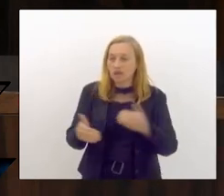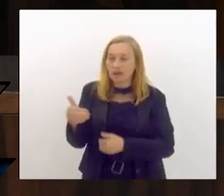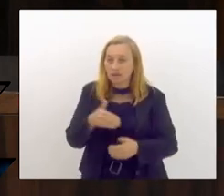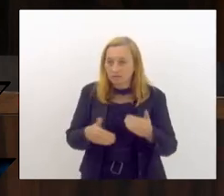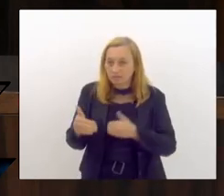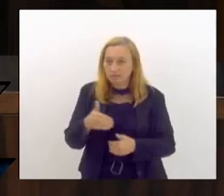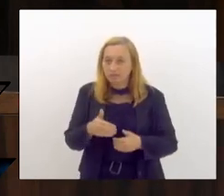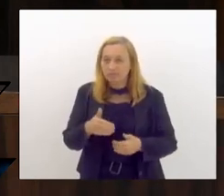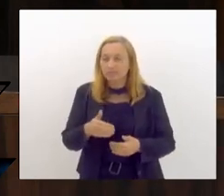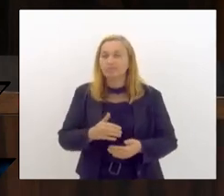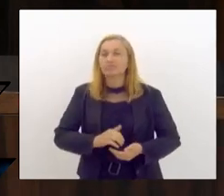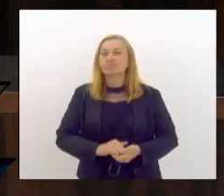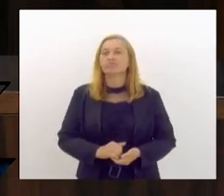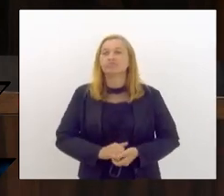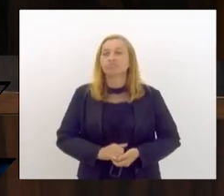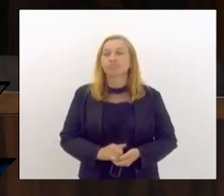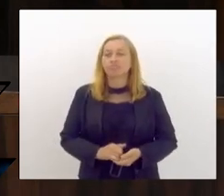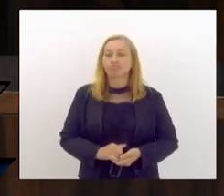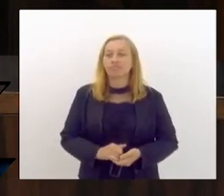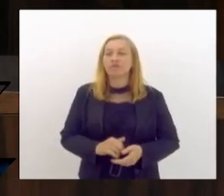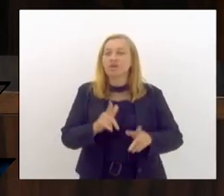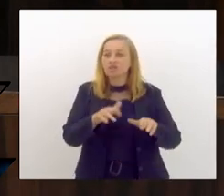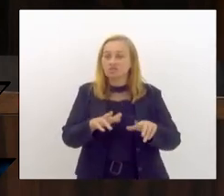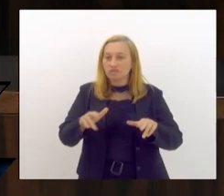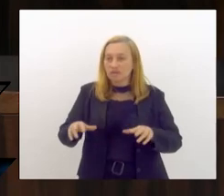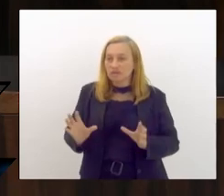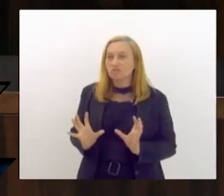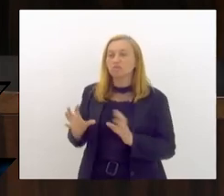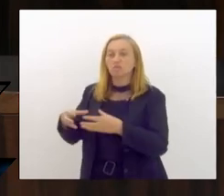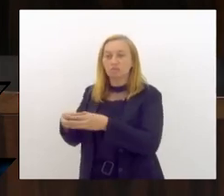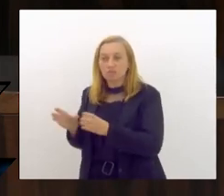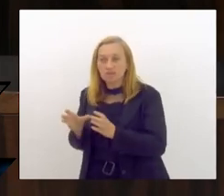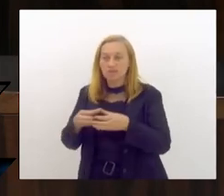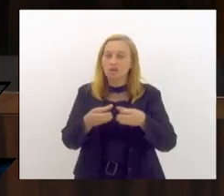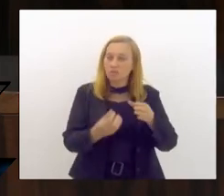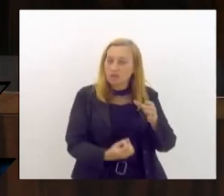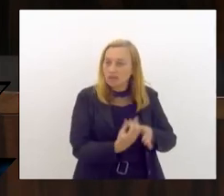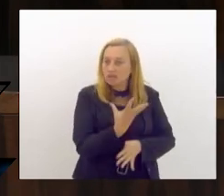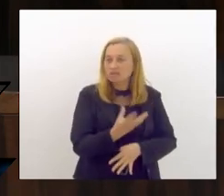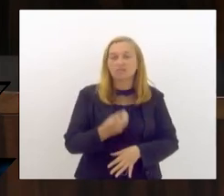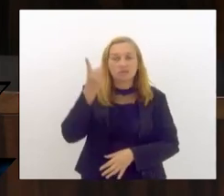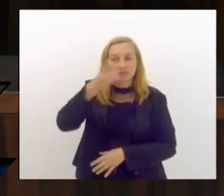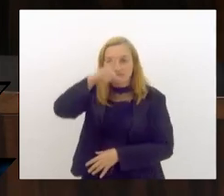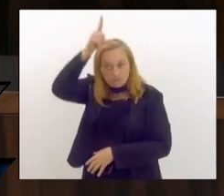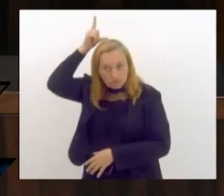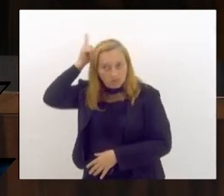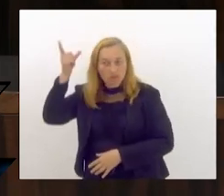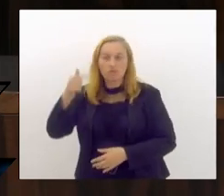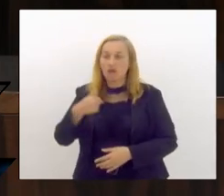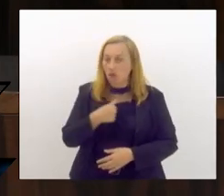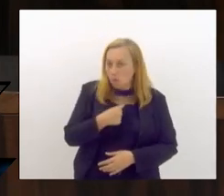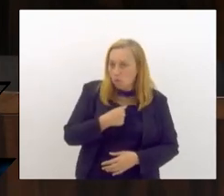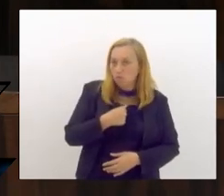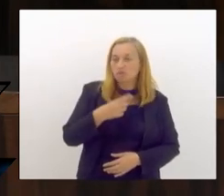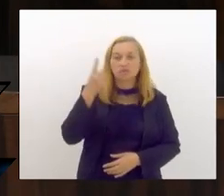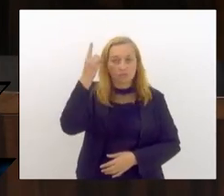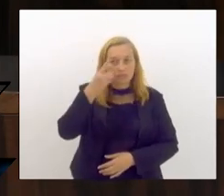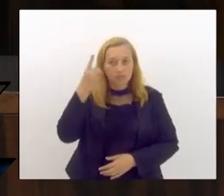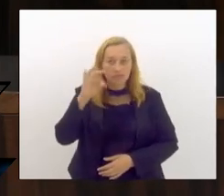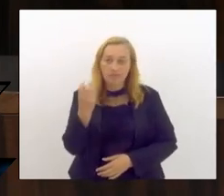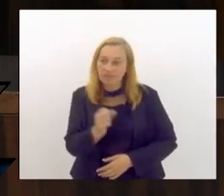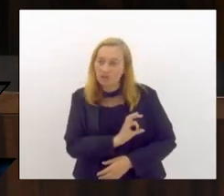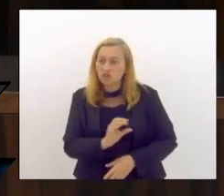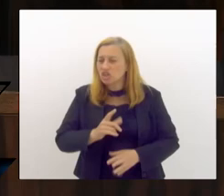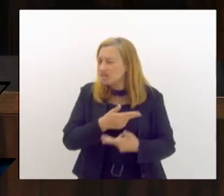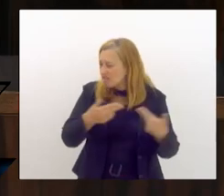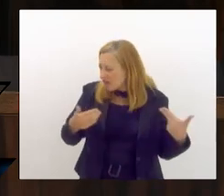descendo, porque participaram de diversas comissões, instalação das comissões, inclusive o deputado Luiz Paulo, eu, deputada Marta Rocha, e